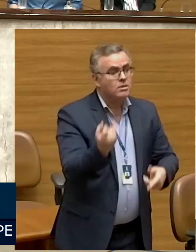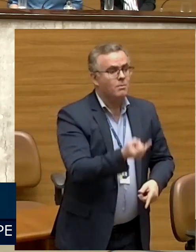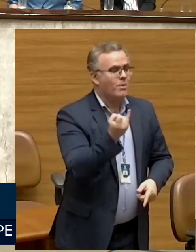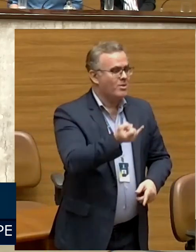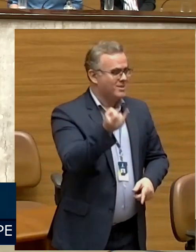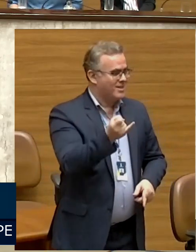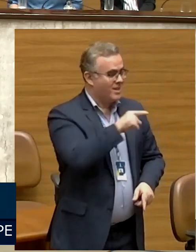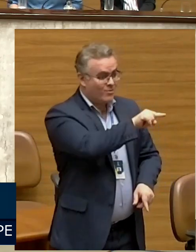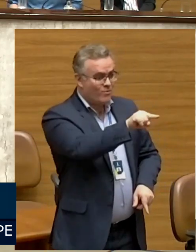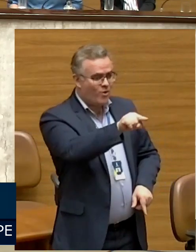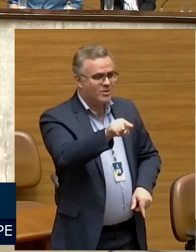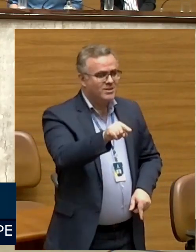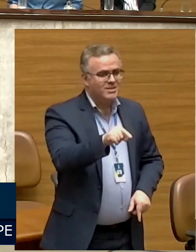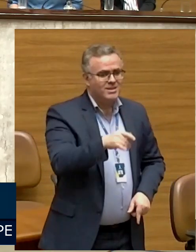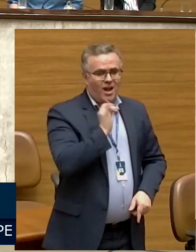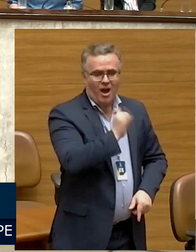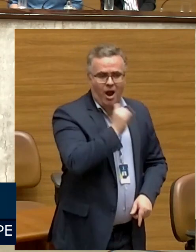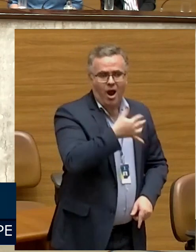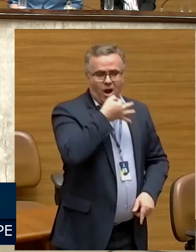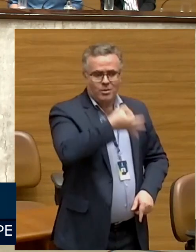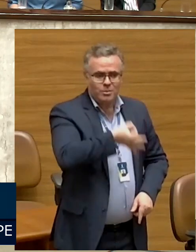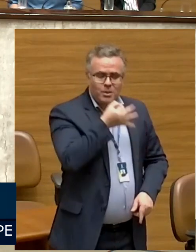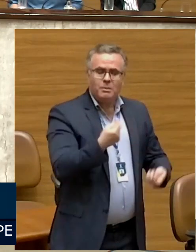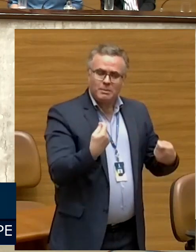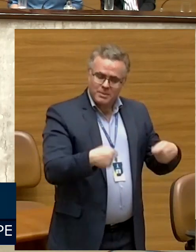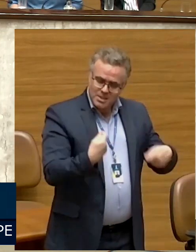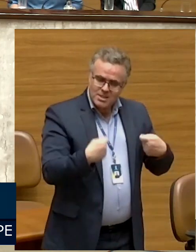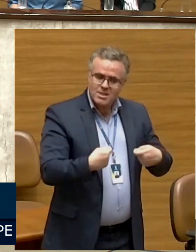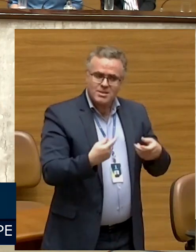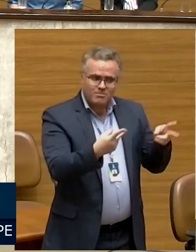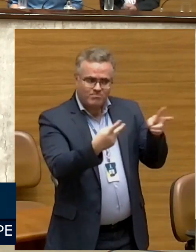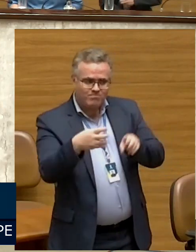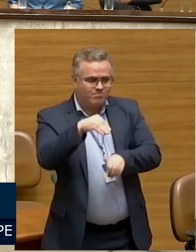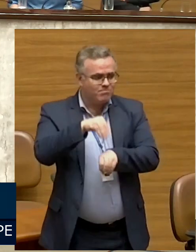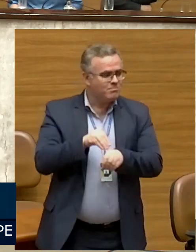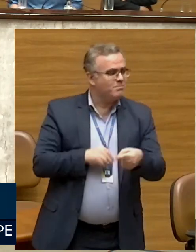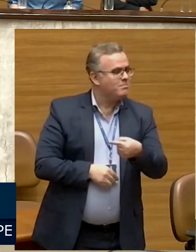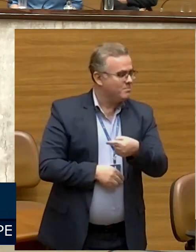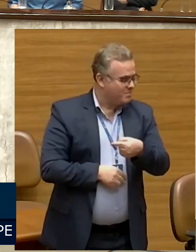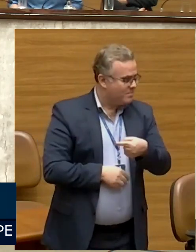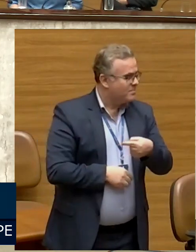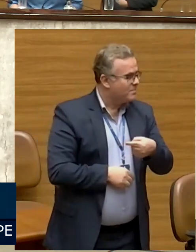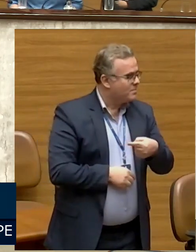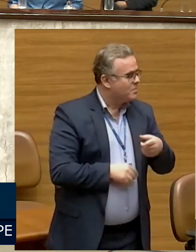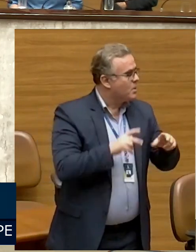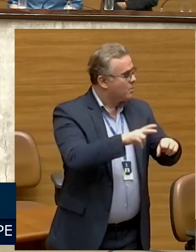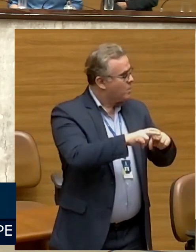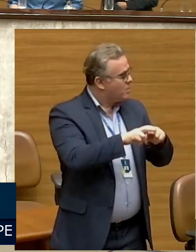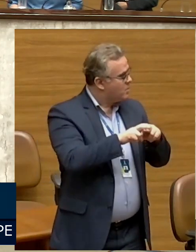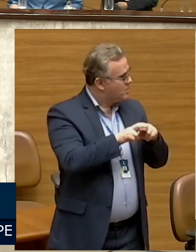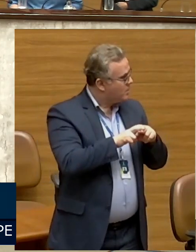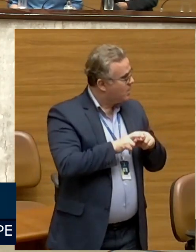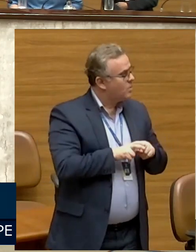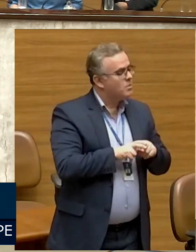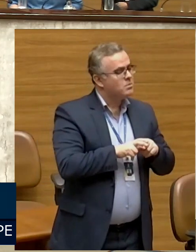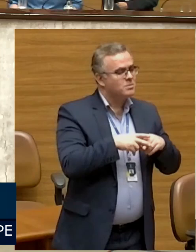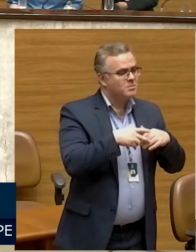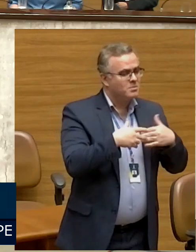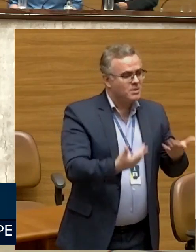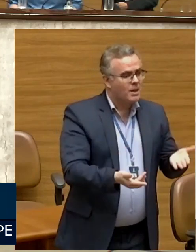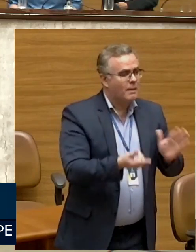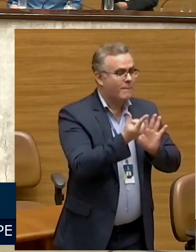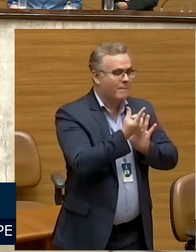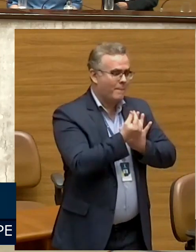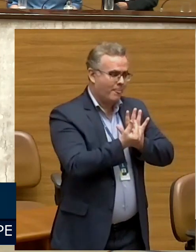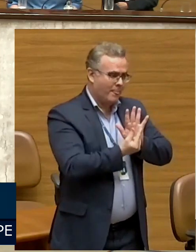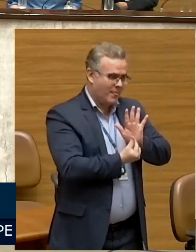do investimento, né, nessas políticas públicas de acessibilidade. Então, é sobre isso quando depende,